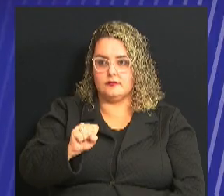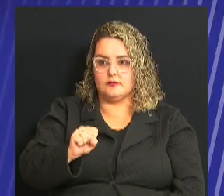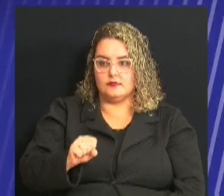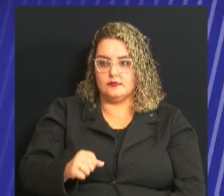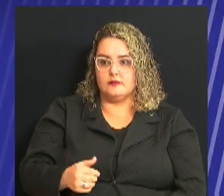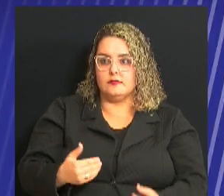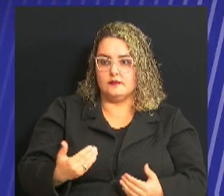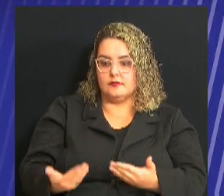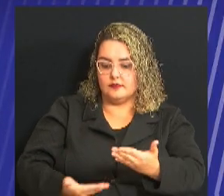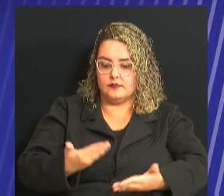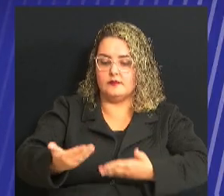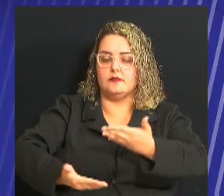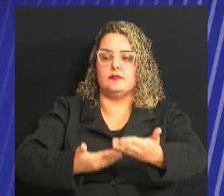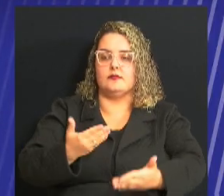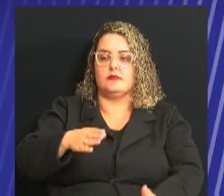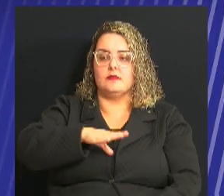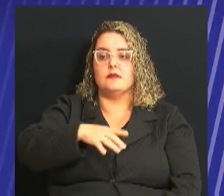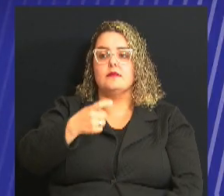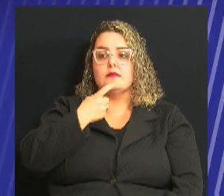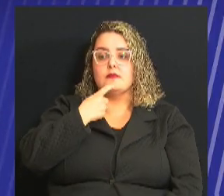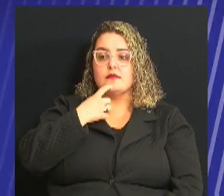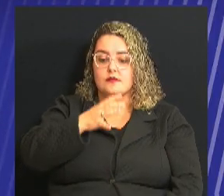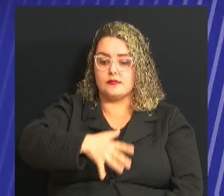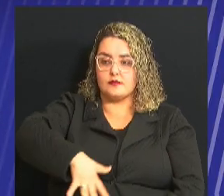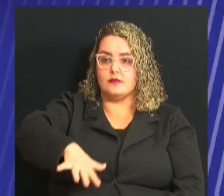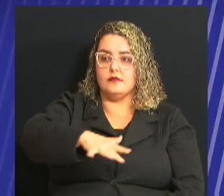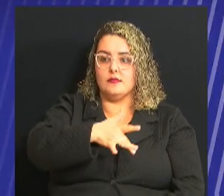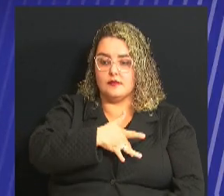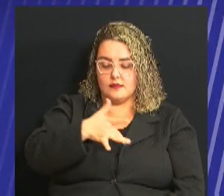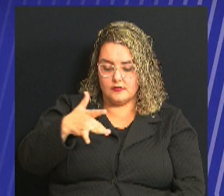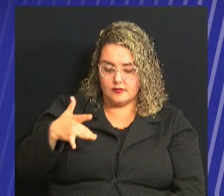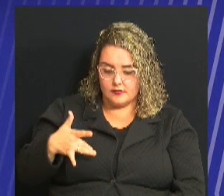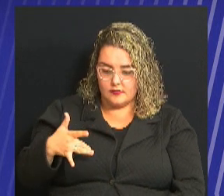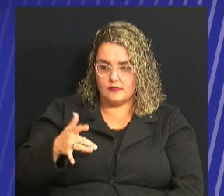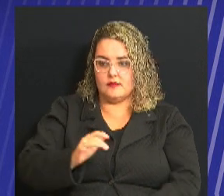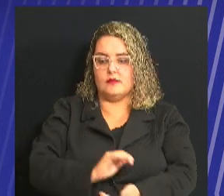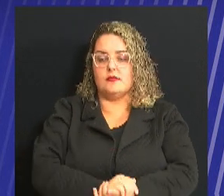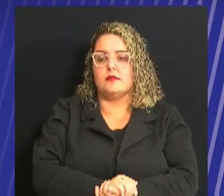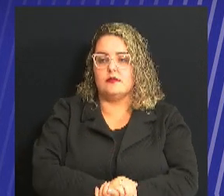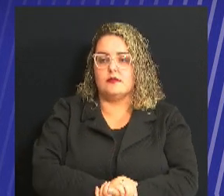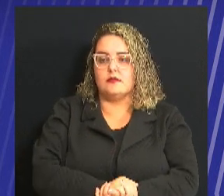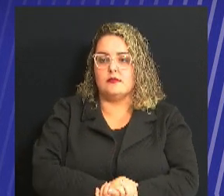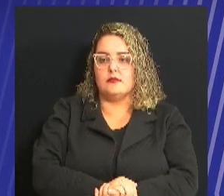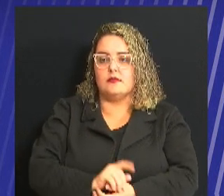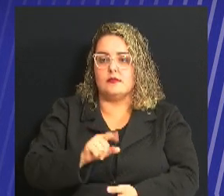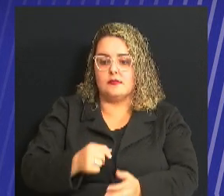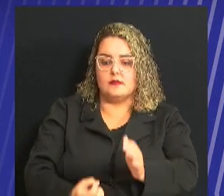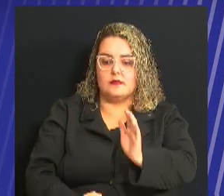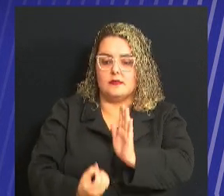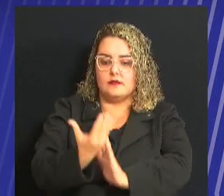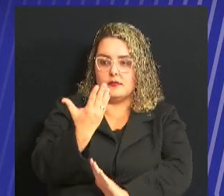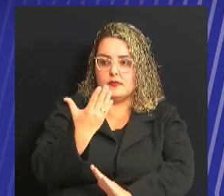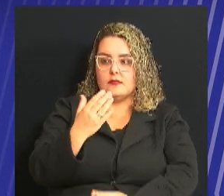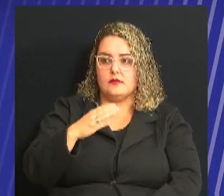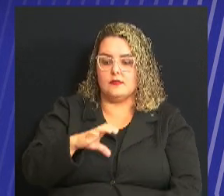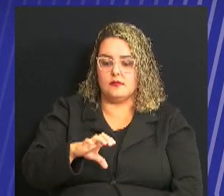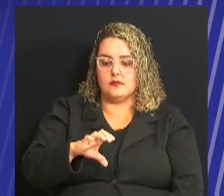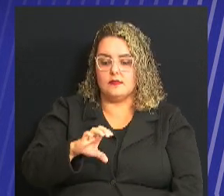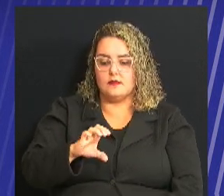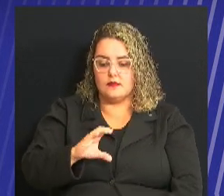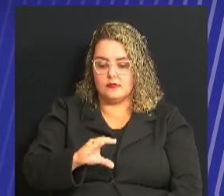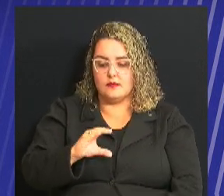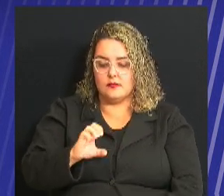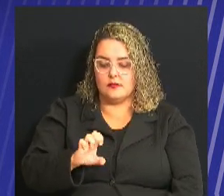relevantes serviços a Campinas na área da saúde. É o fundador e CEO dos